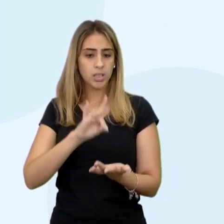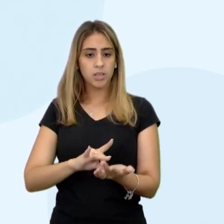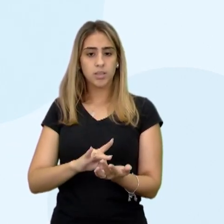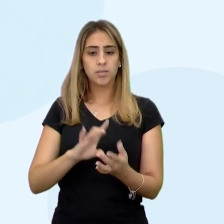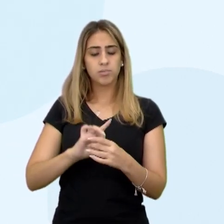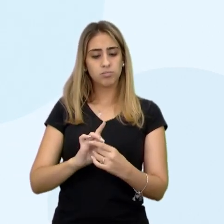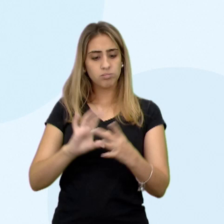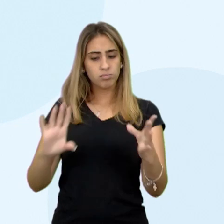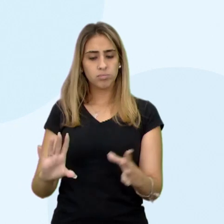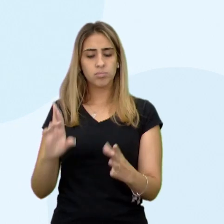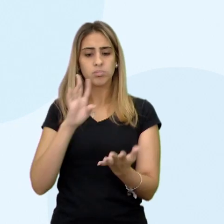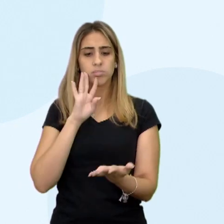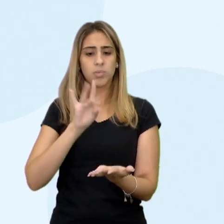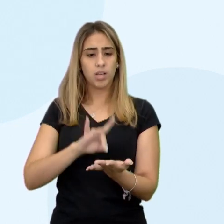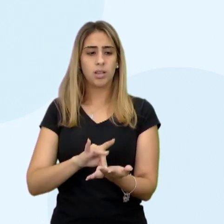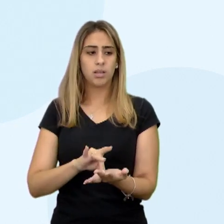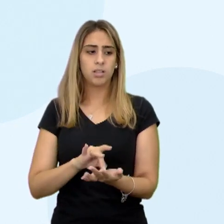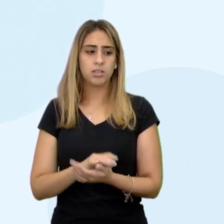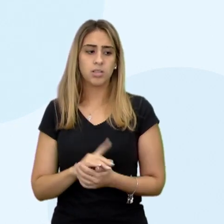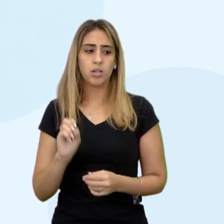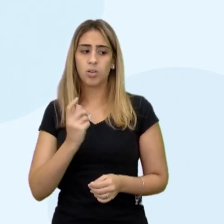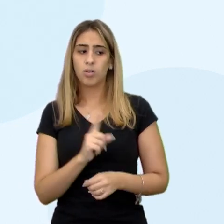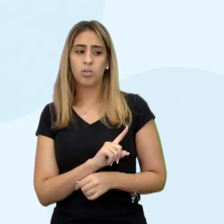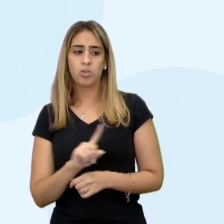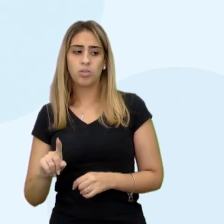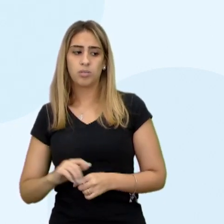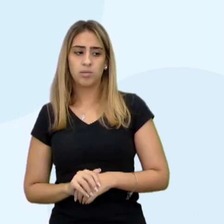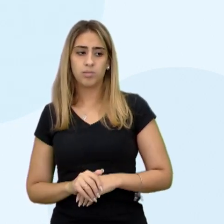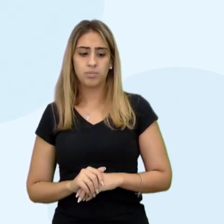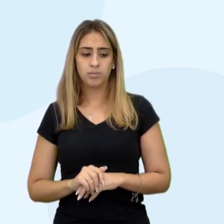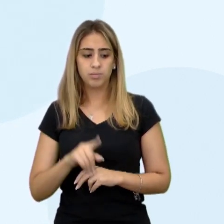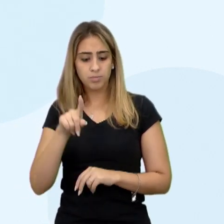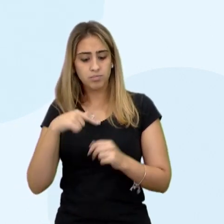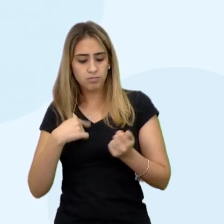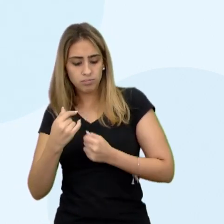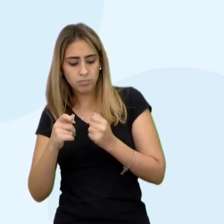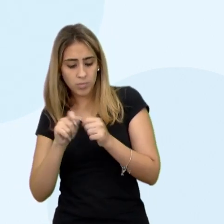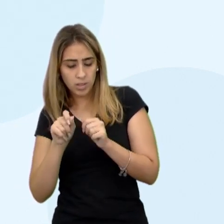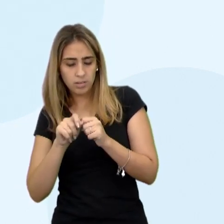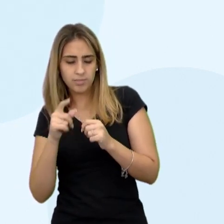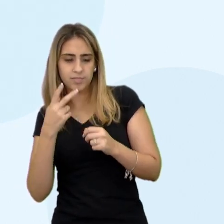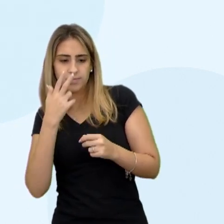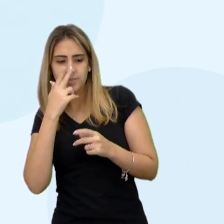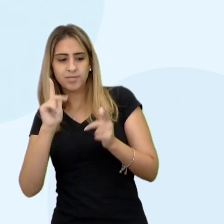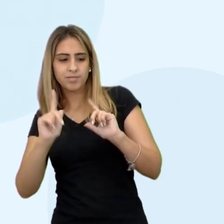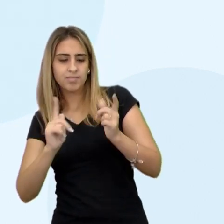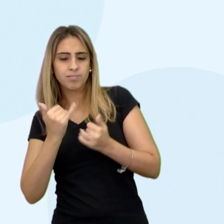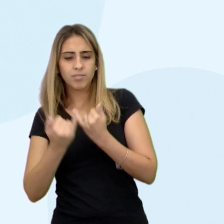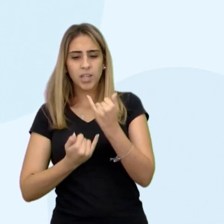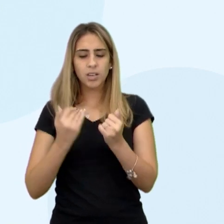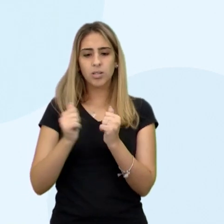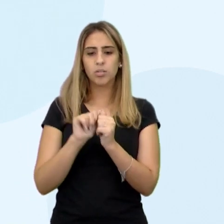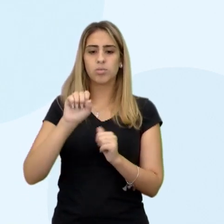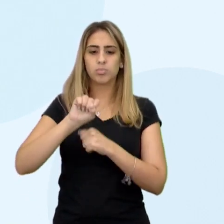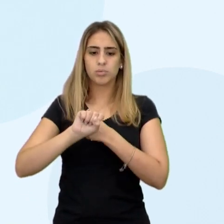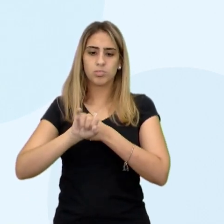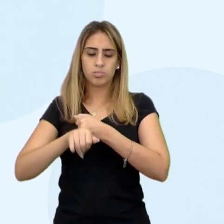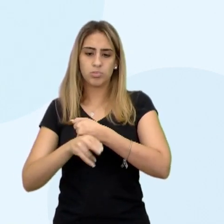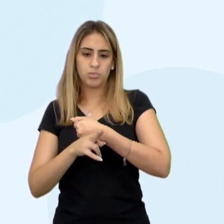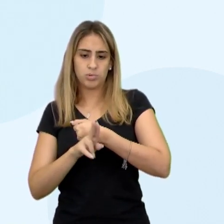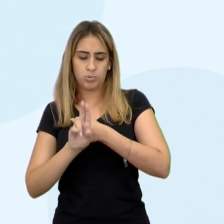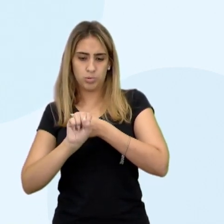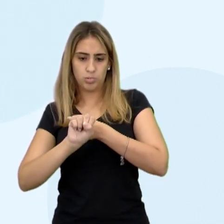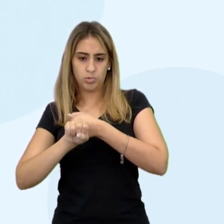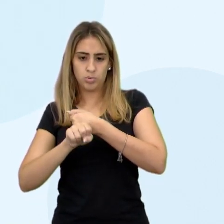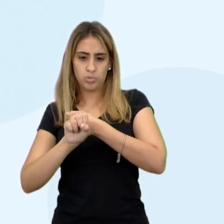visão realista? Né? Ou não? Ela brinca com o subjetivo, o surreal, né? Qual é o tema da obra? Você consegue